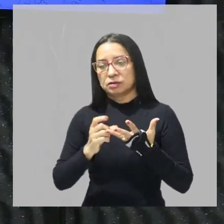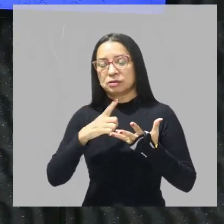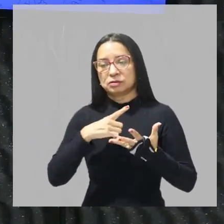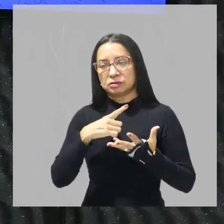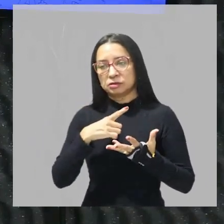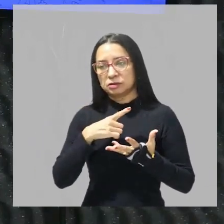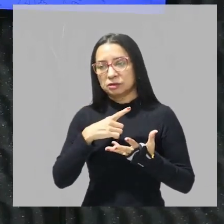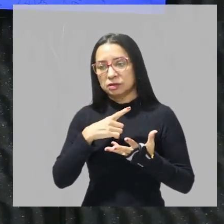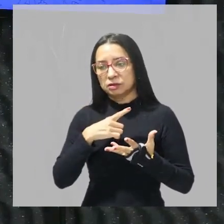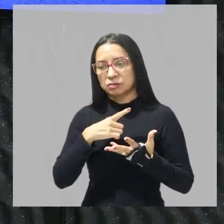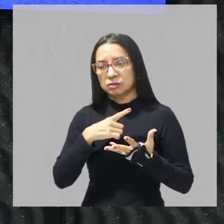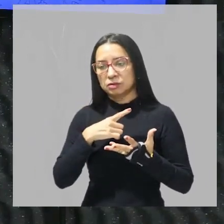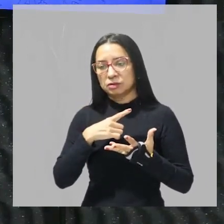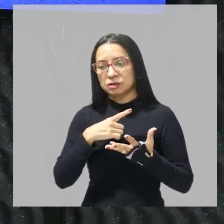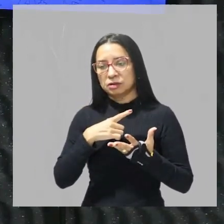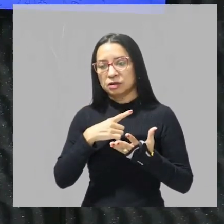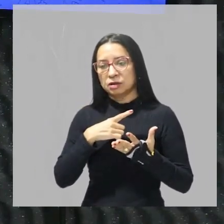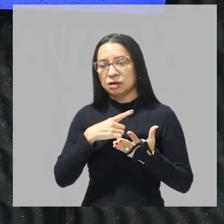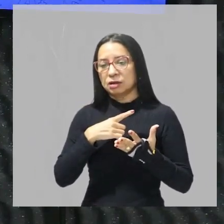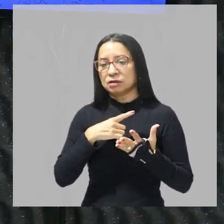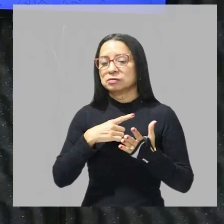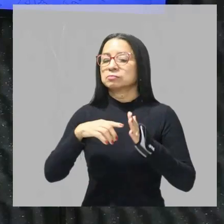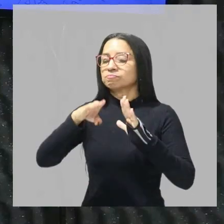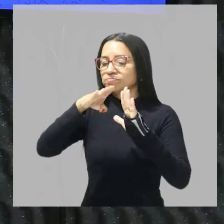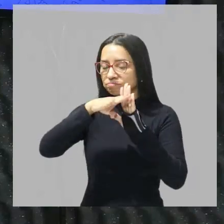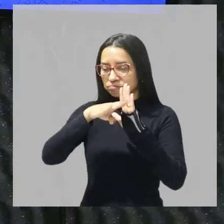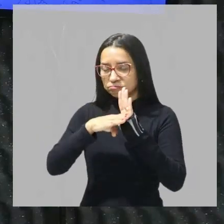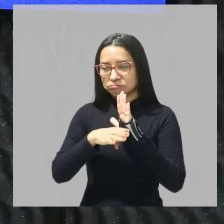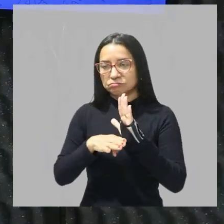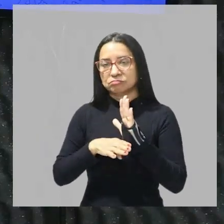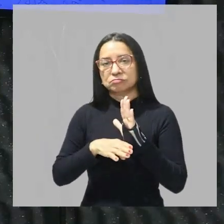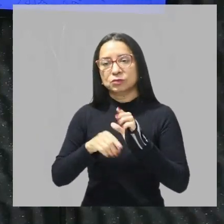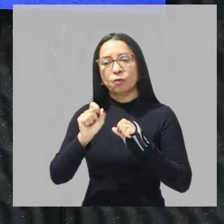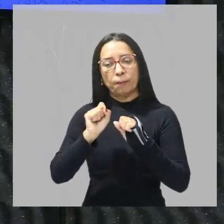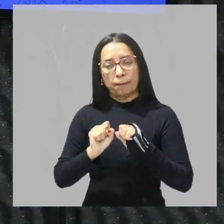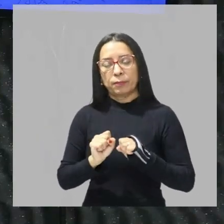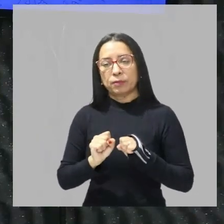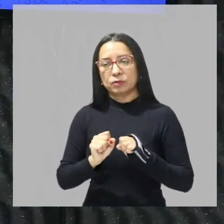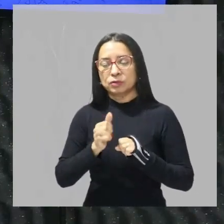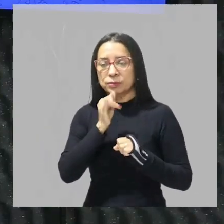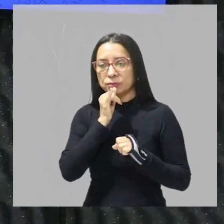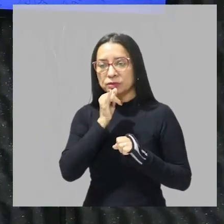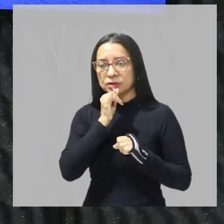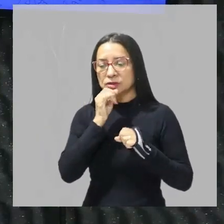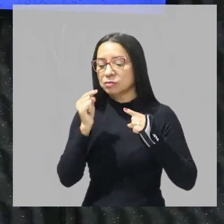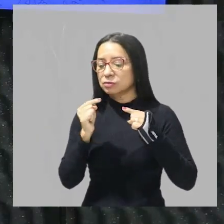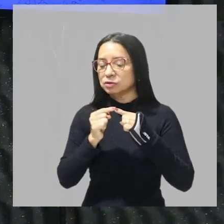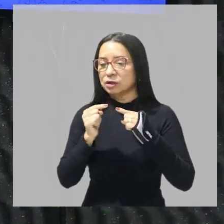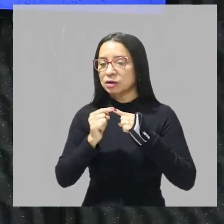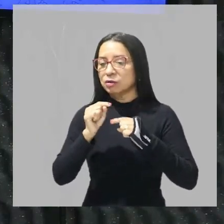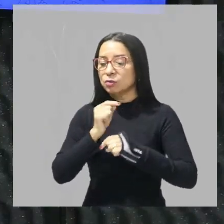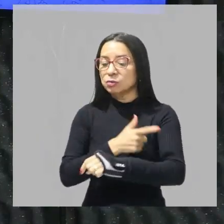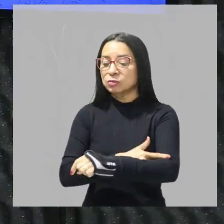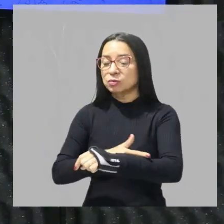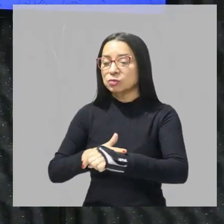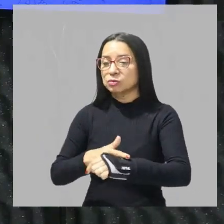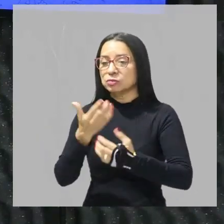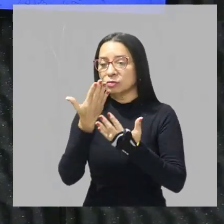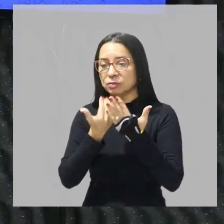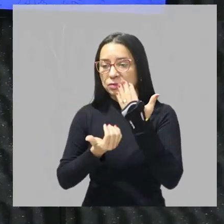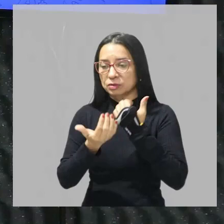nós chamamos de classificação. Essas classificações, ela pode ser, por exemplo, de acordo com o hábito